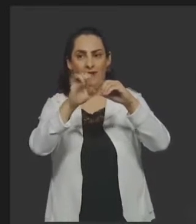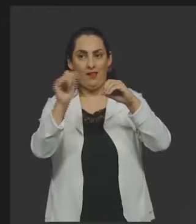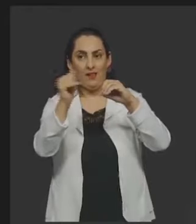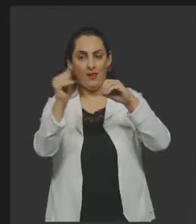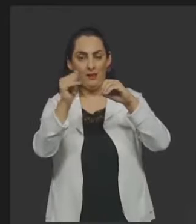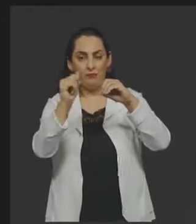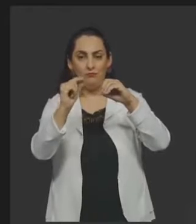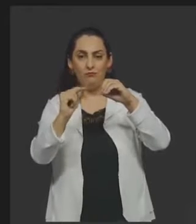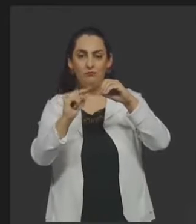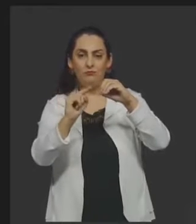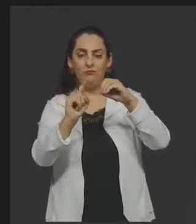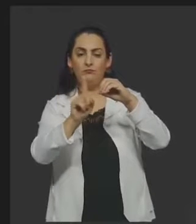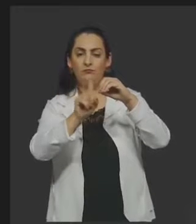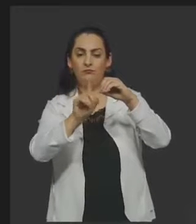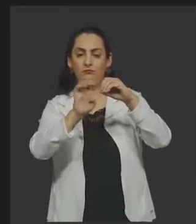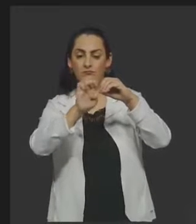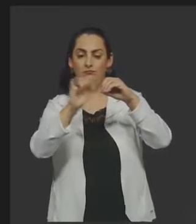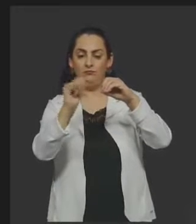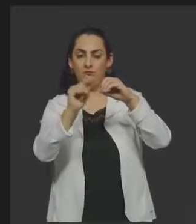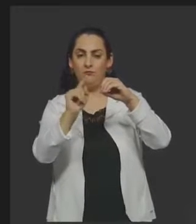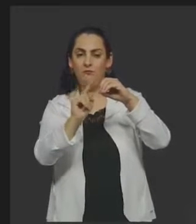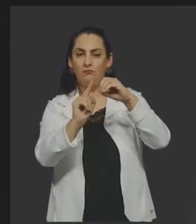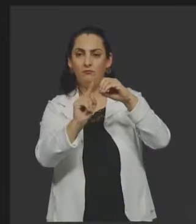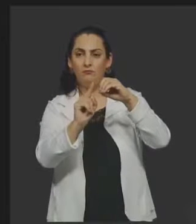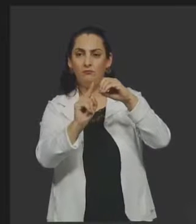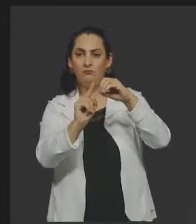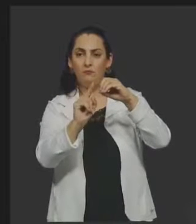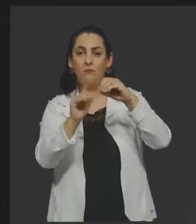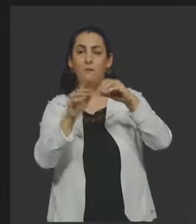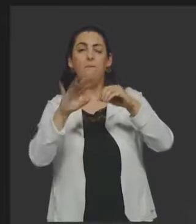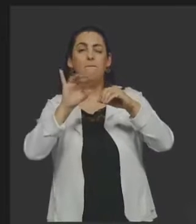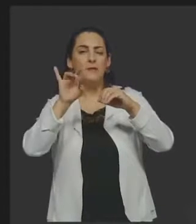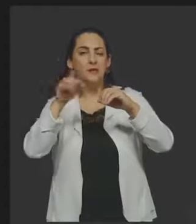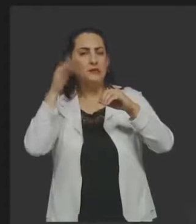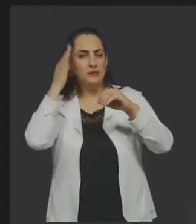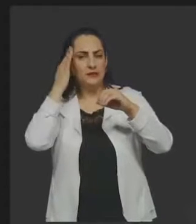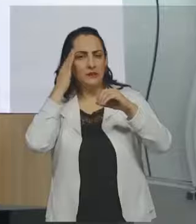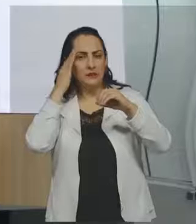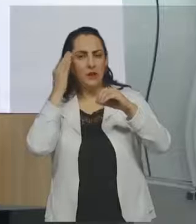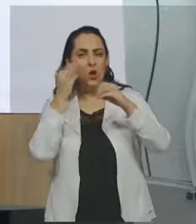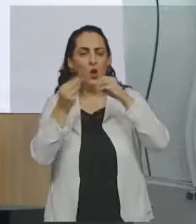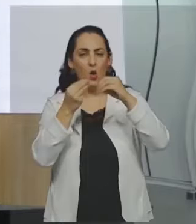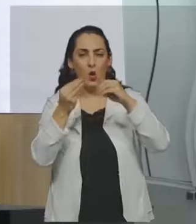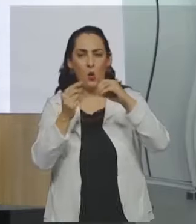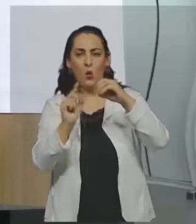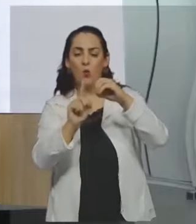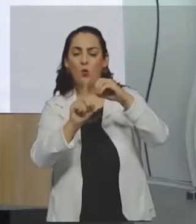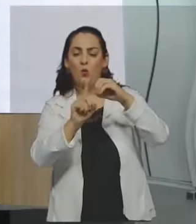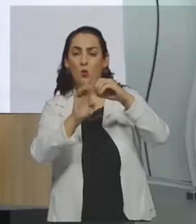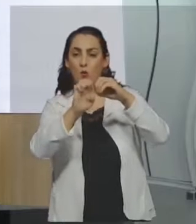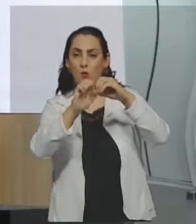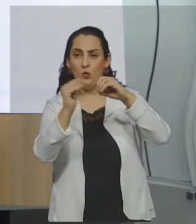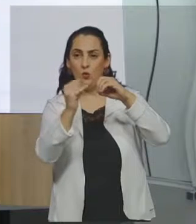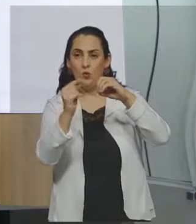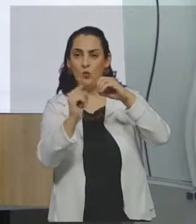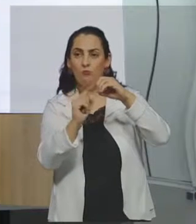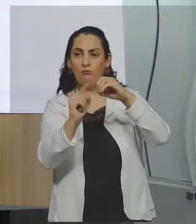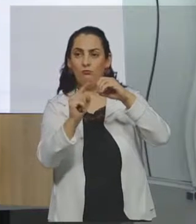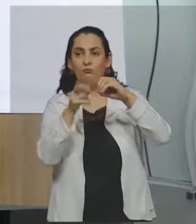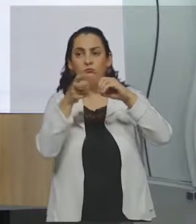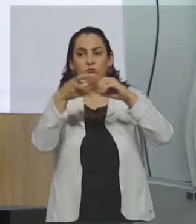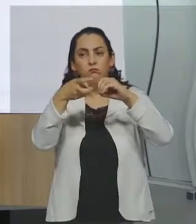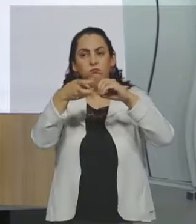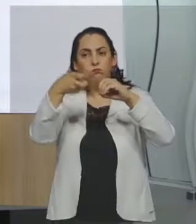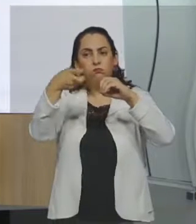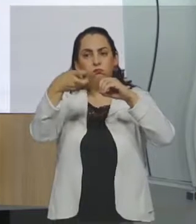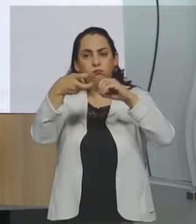está se afastando do núcleo, mas é só para a gente poder entender essa passagem. Então, quando ele está ali absorvendo energia, ele